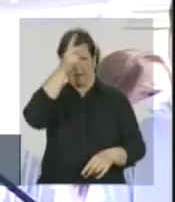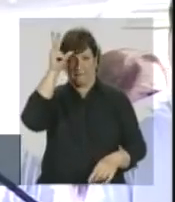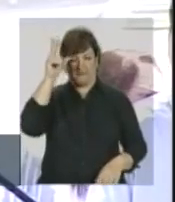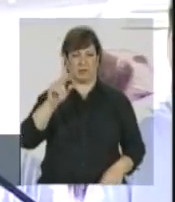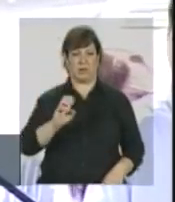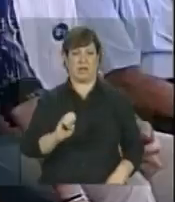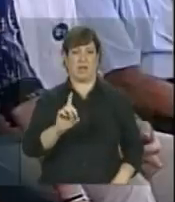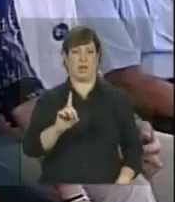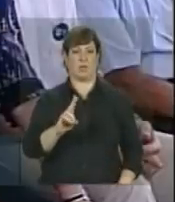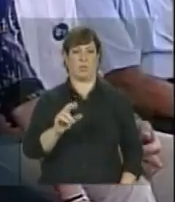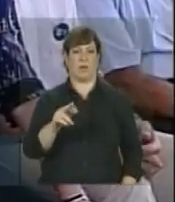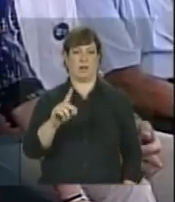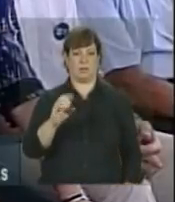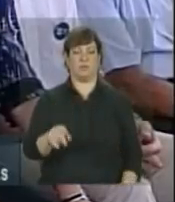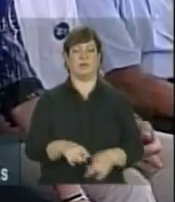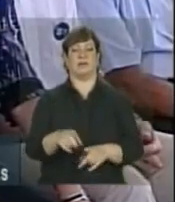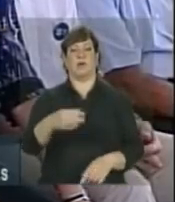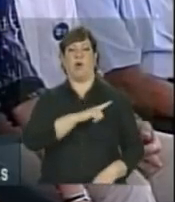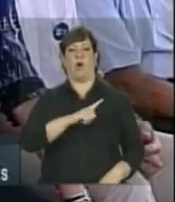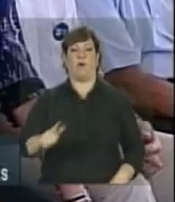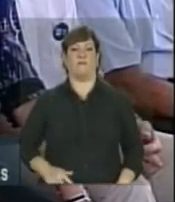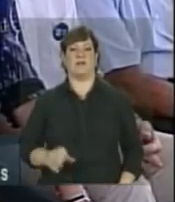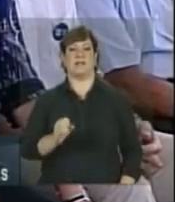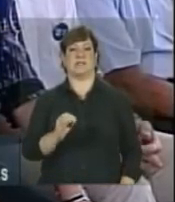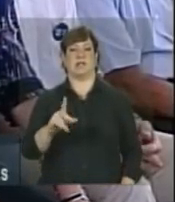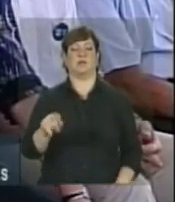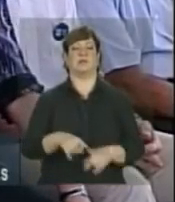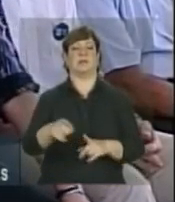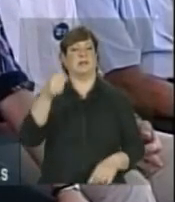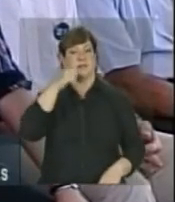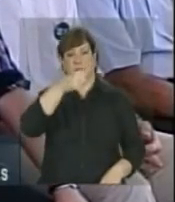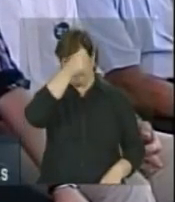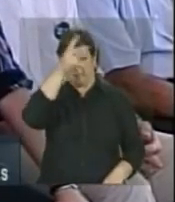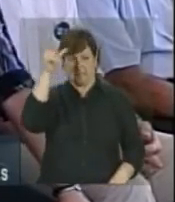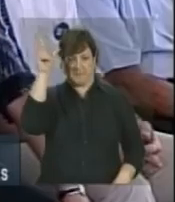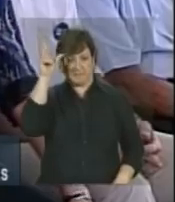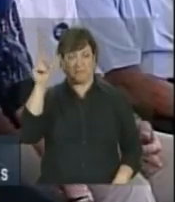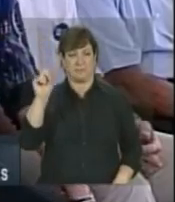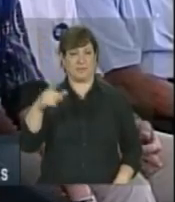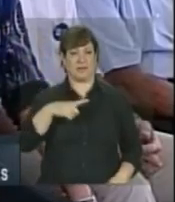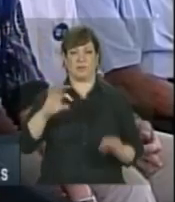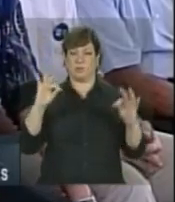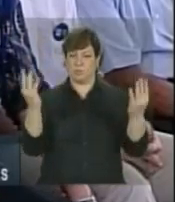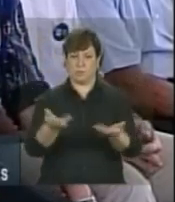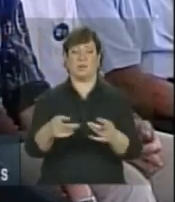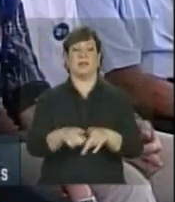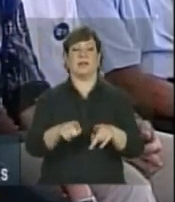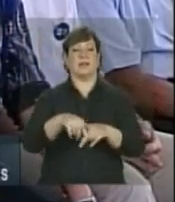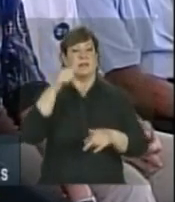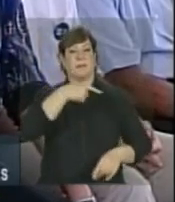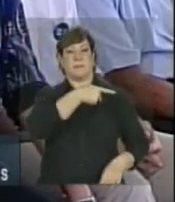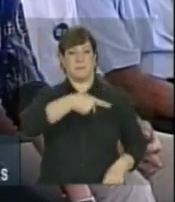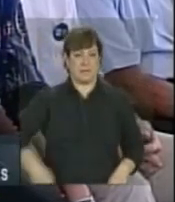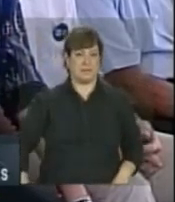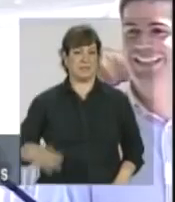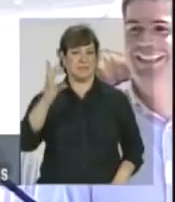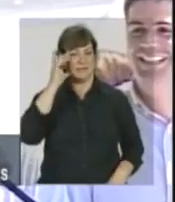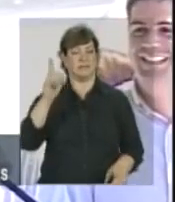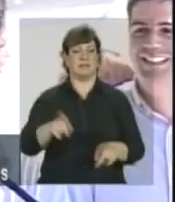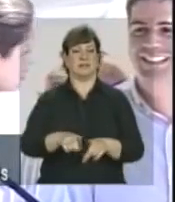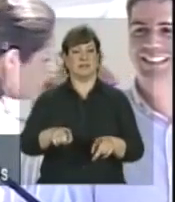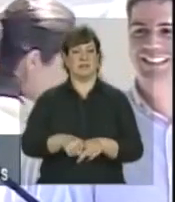Sérgio Cabral e à nossa presidenta Dilma Rousseff, esse time de craques que permite mudar a vida das pessoas, permite um Rio